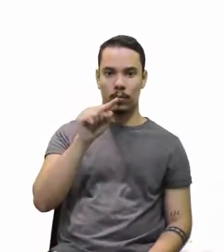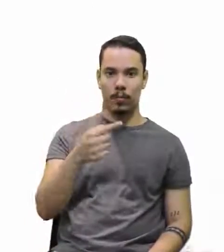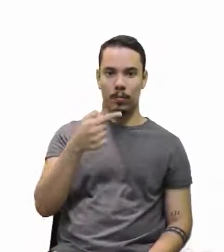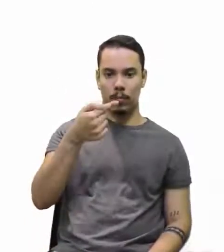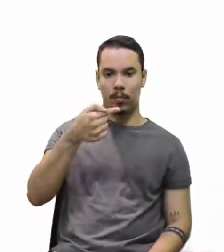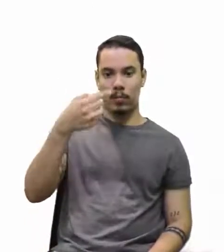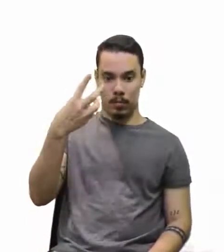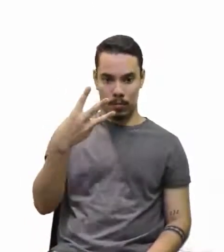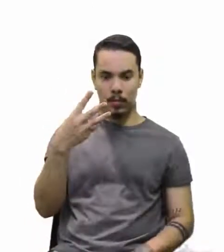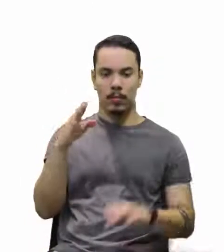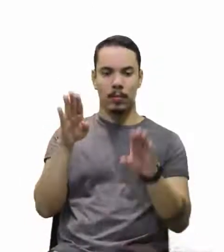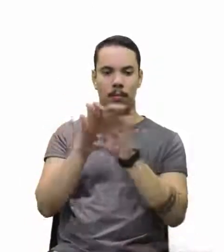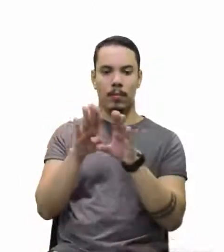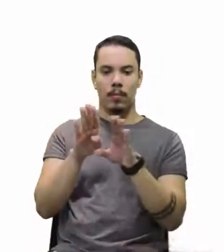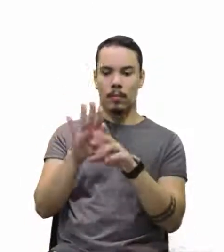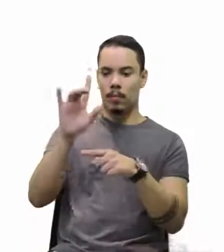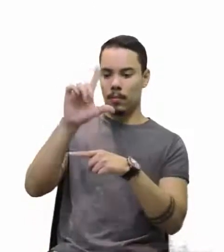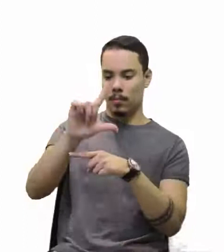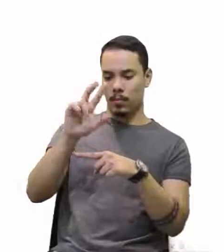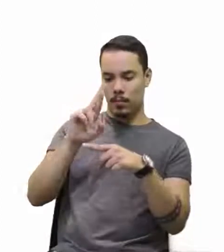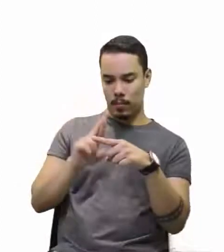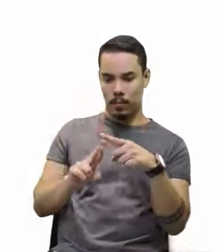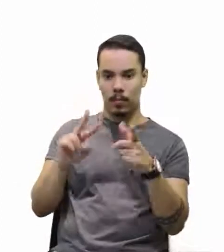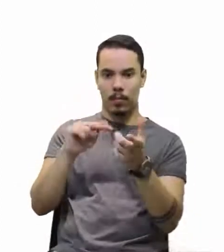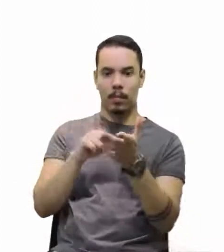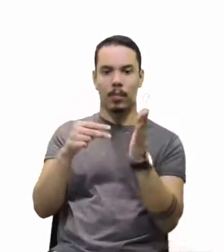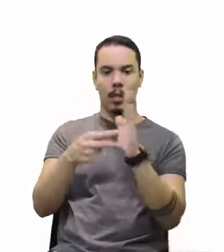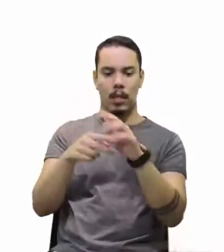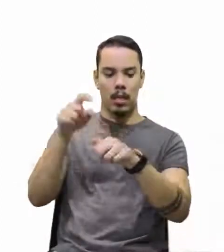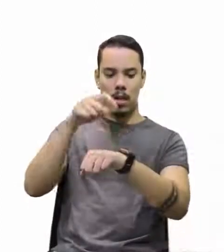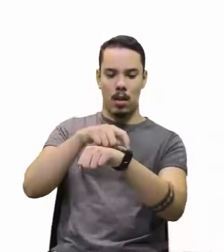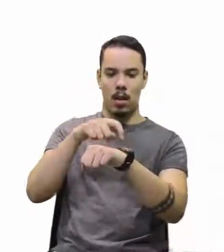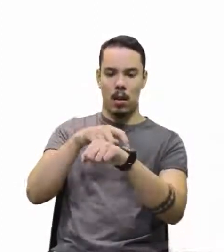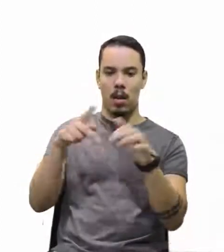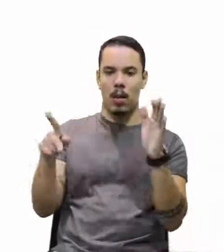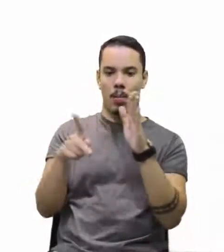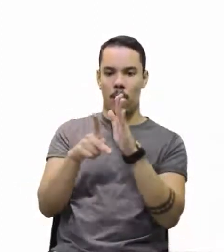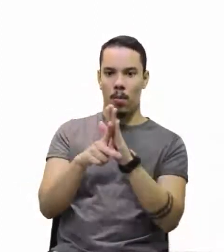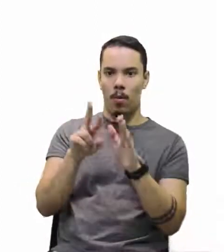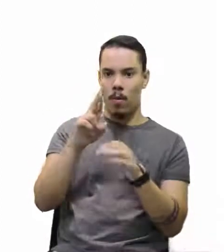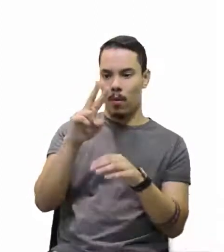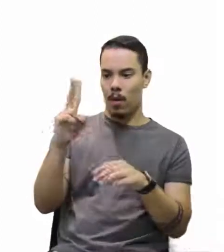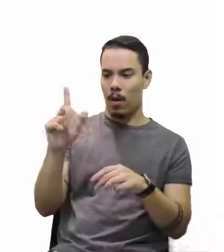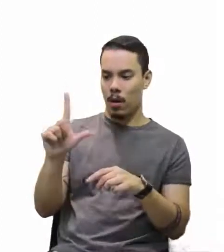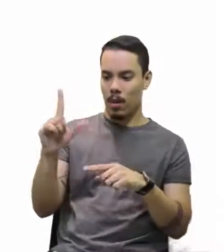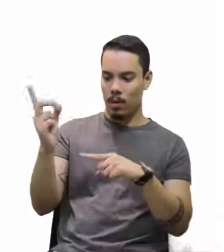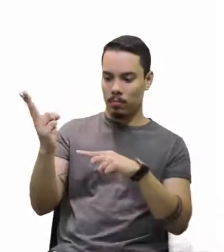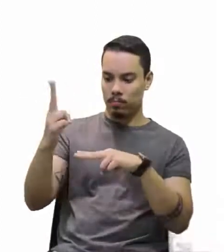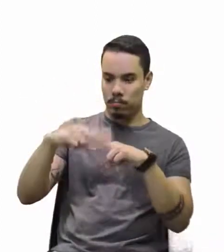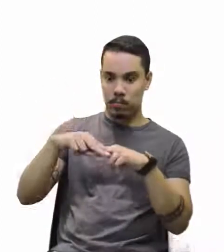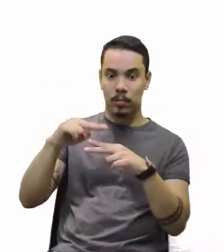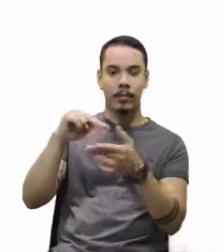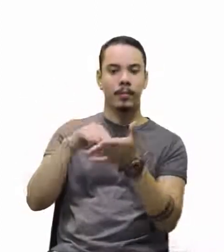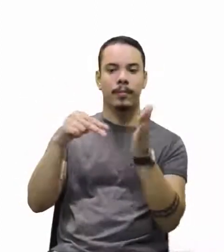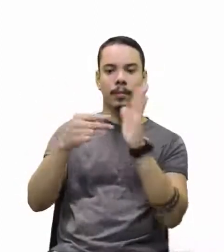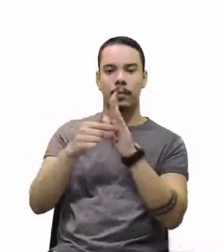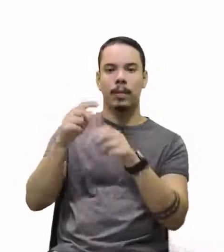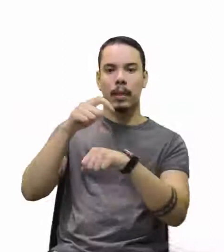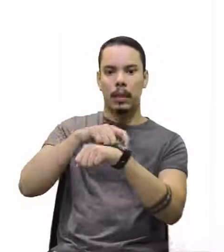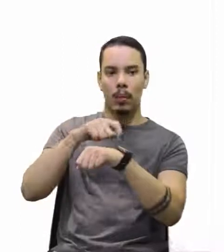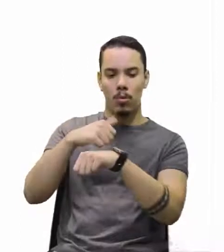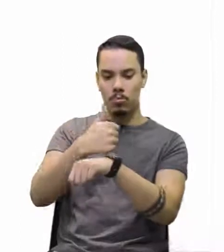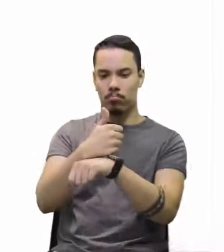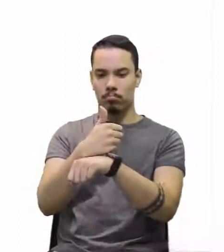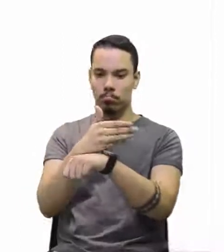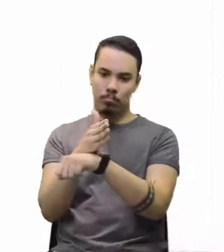2,73. E L sobre R é denominada a constante de tempo do circuito RL. Significa o intervalo de tempo decorrido